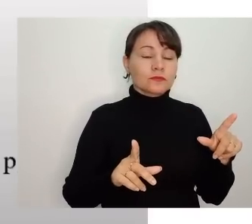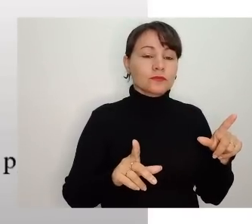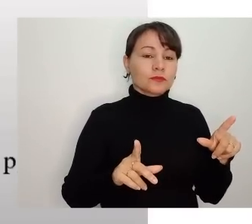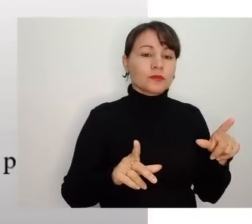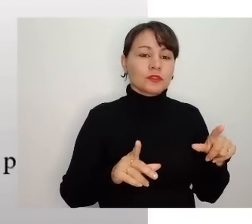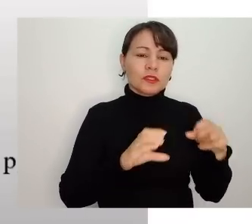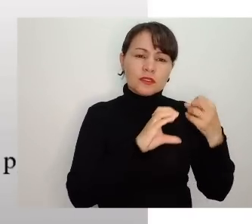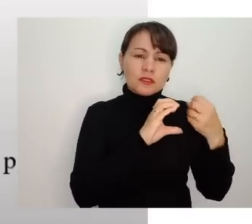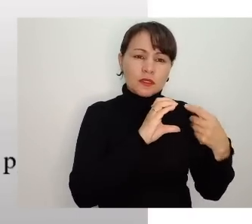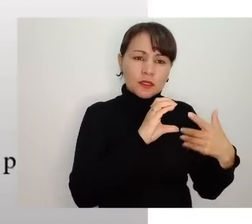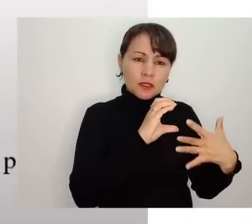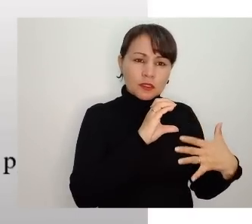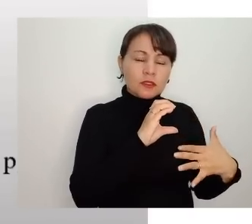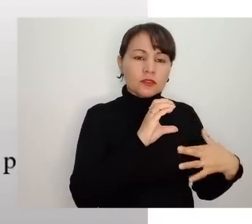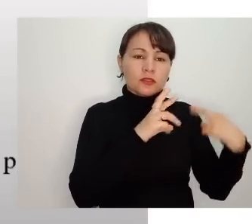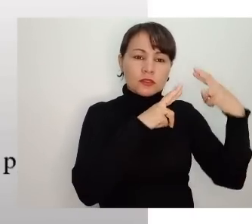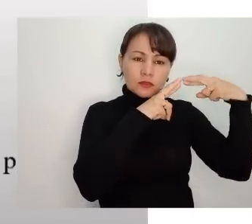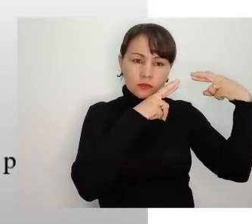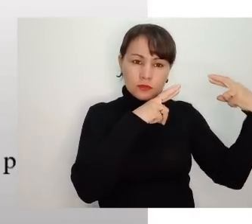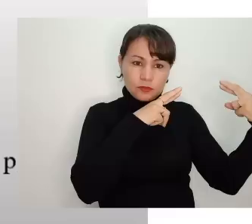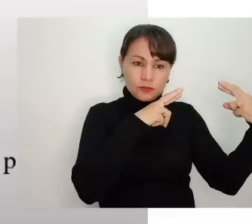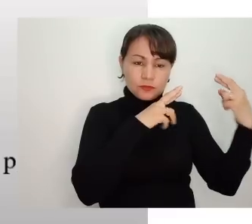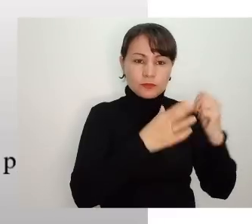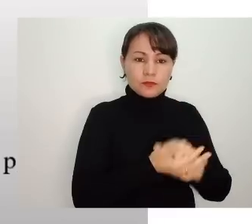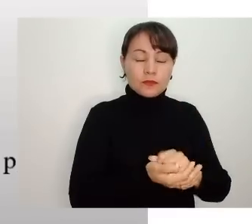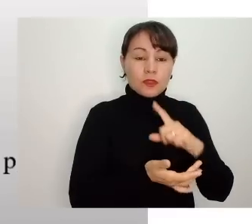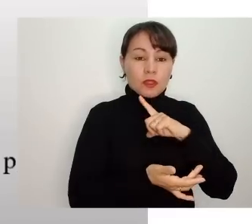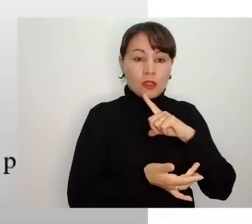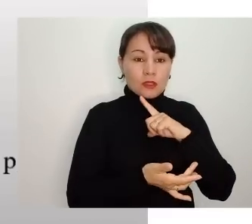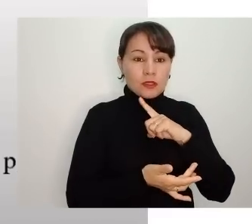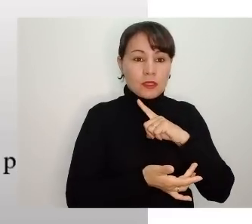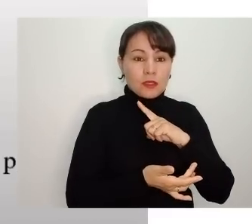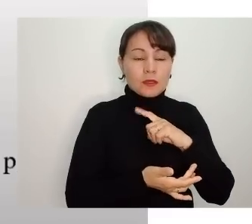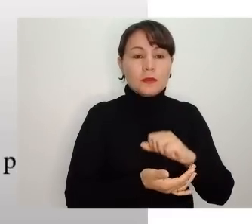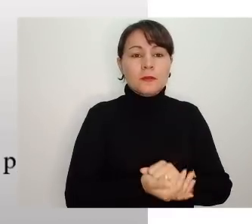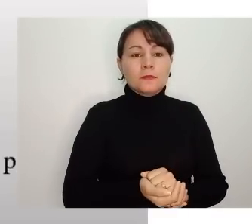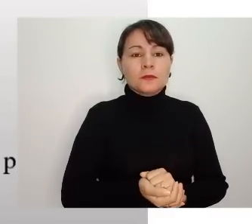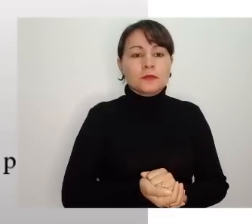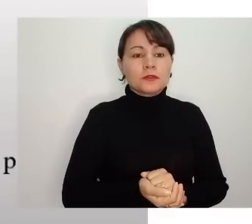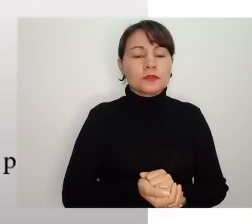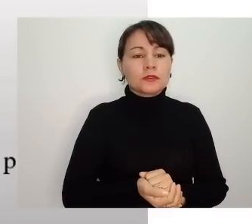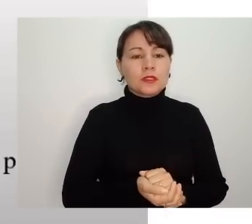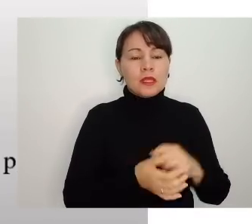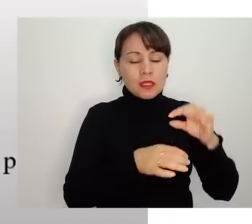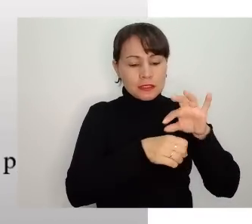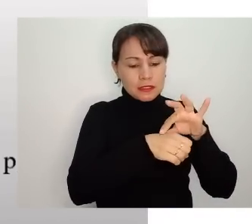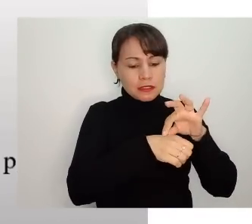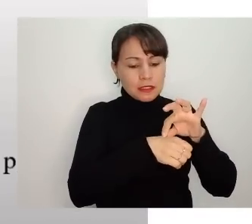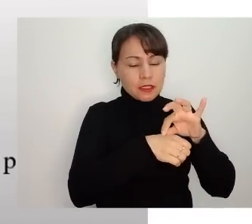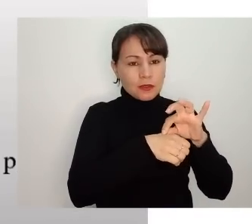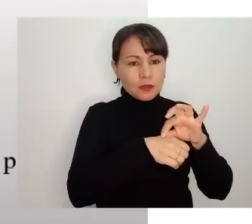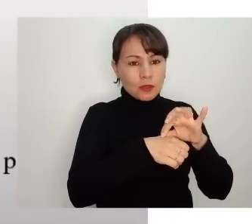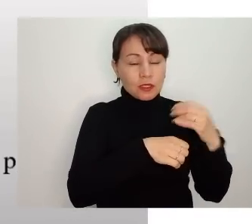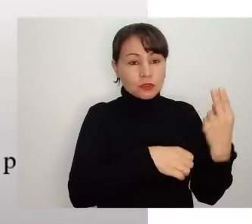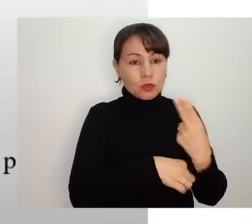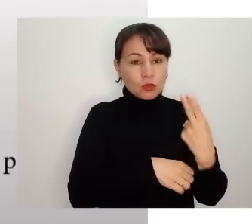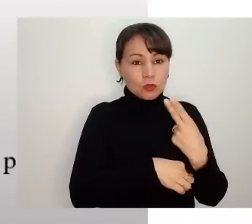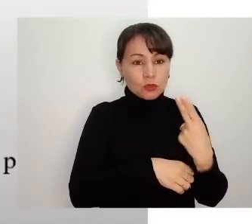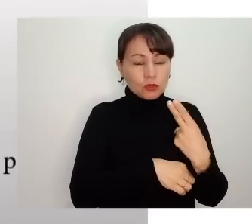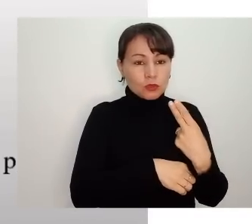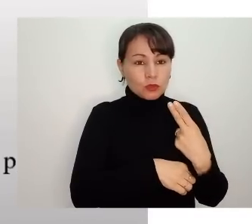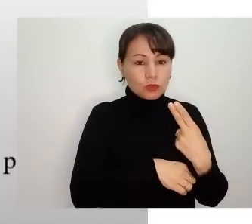diferentes morfologias de neurônios. Nós temos ali células que